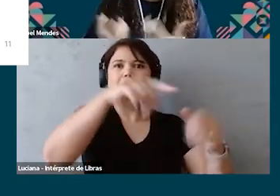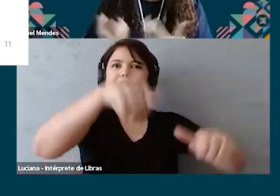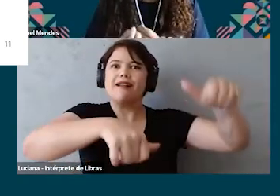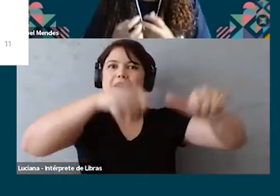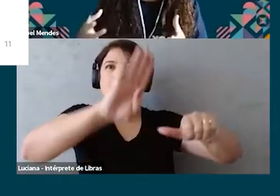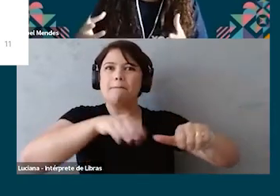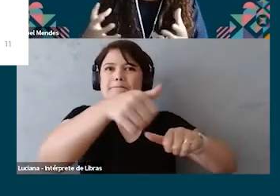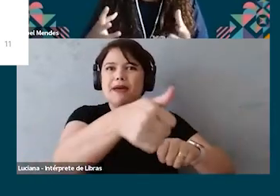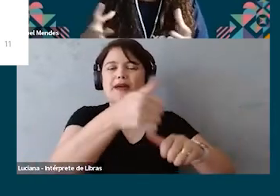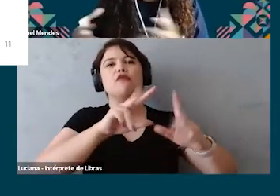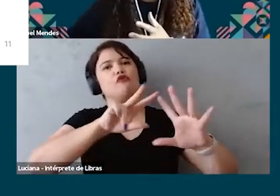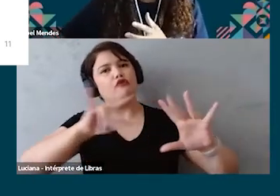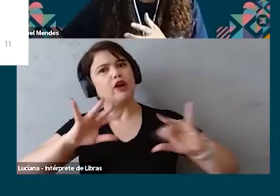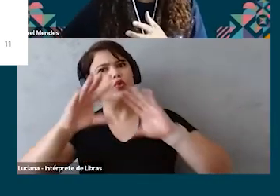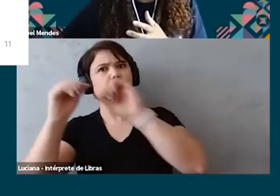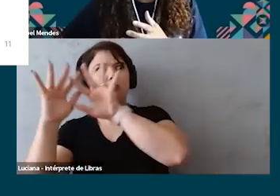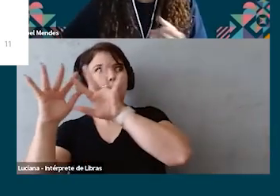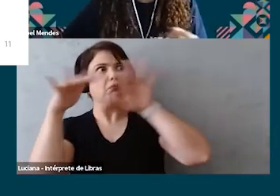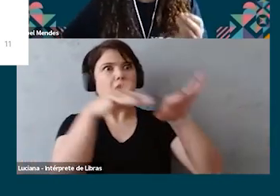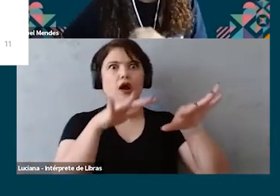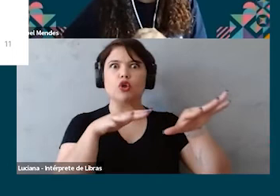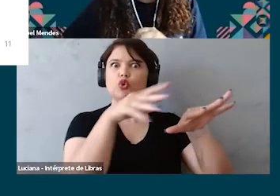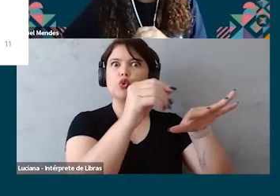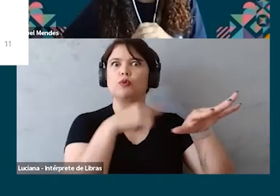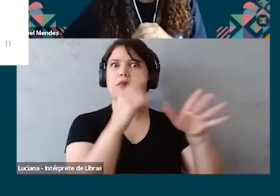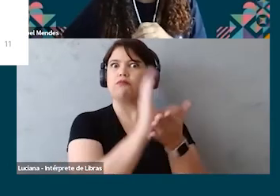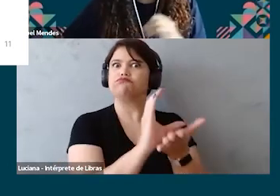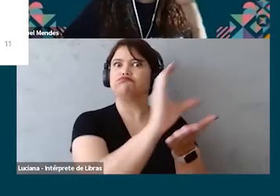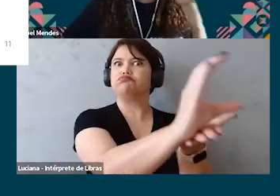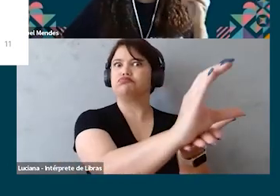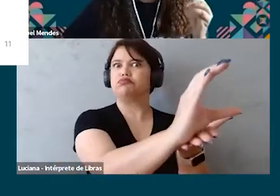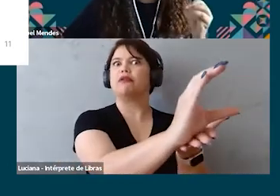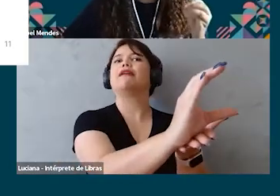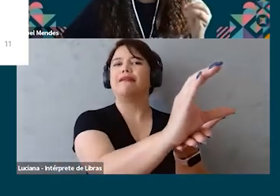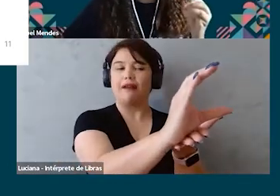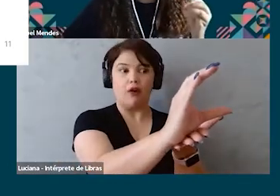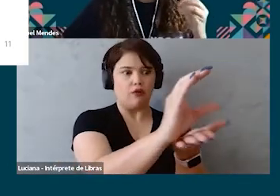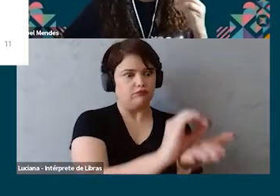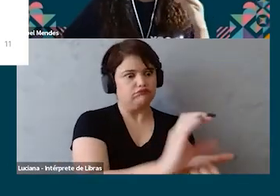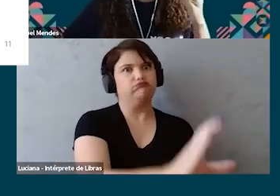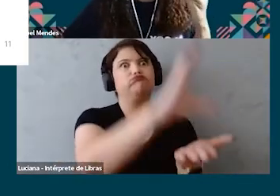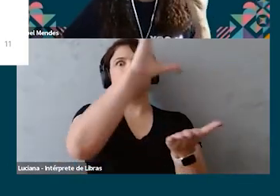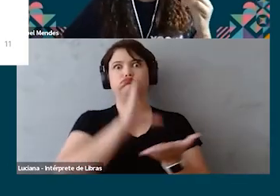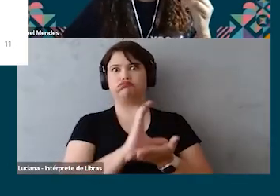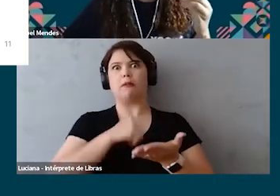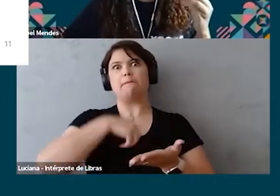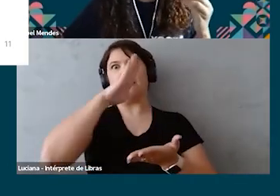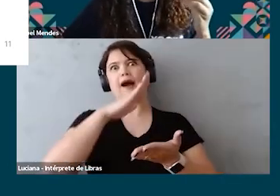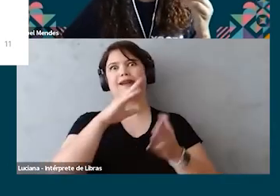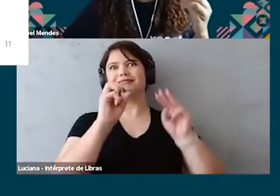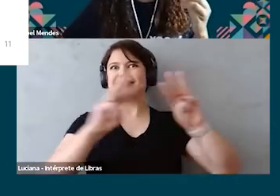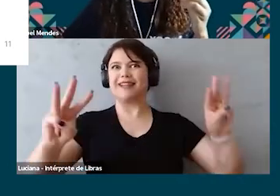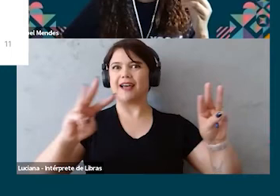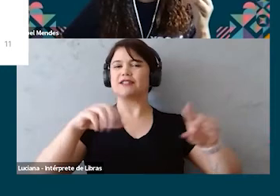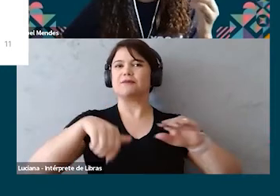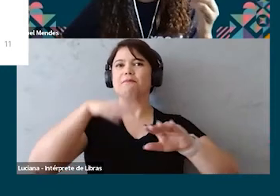na sociedade, então isso já vai trazer para mim o retorno do meu investimento. E, consequentemente, eu vou ter o meu site